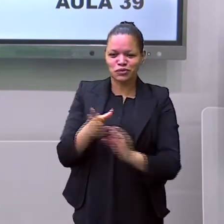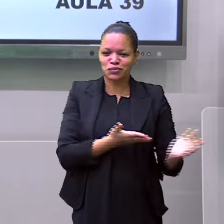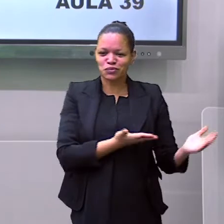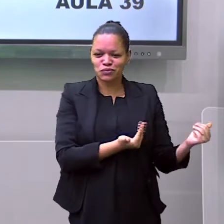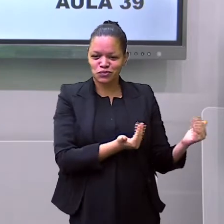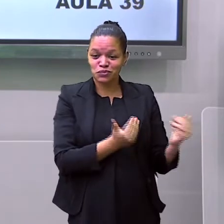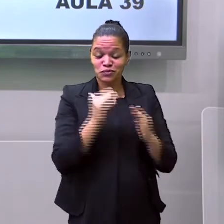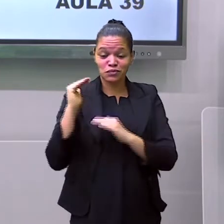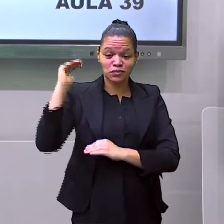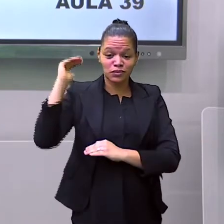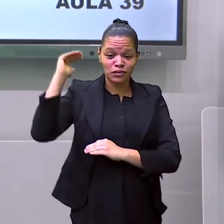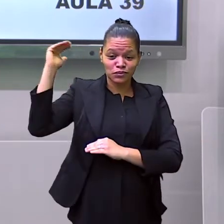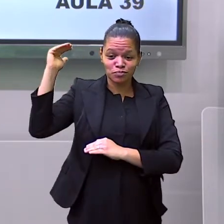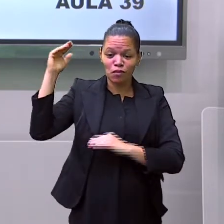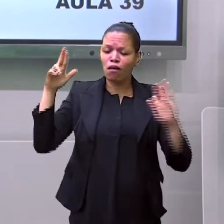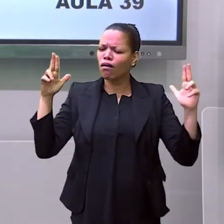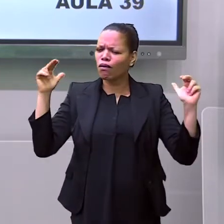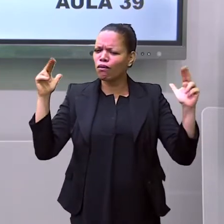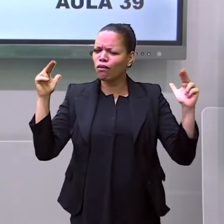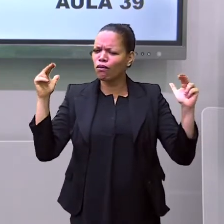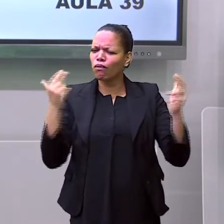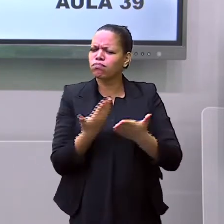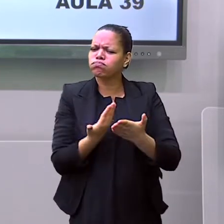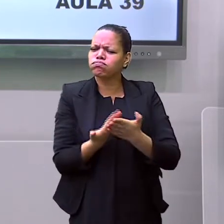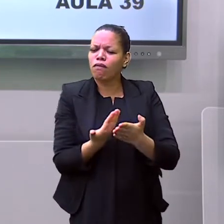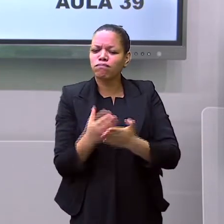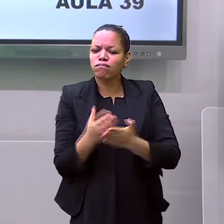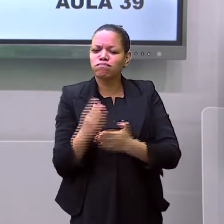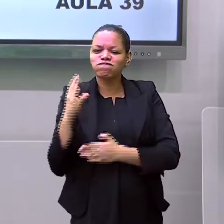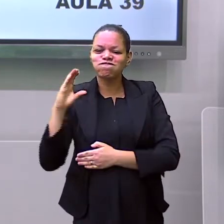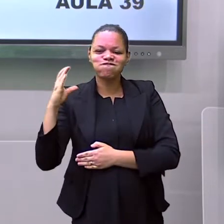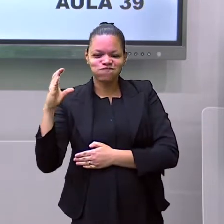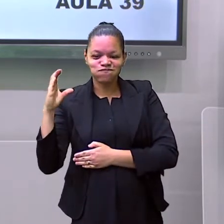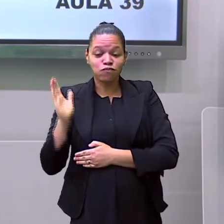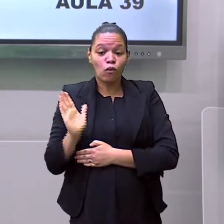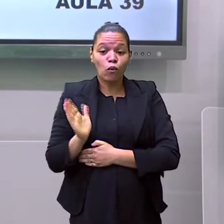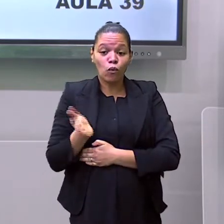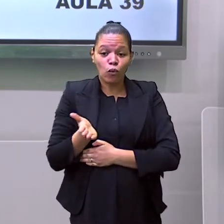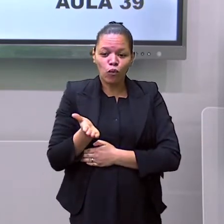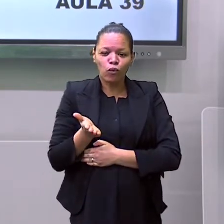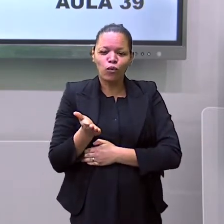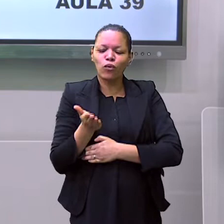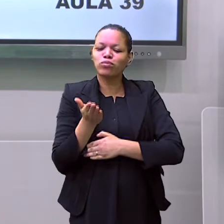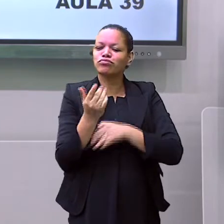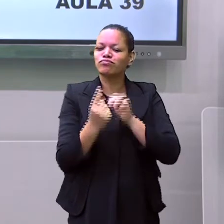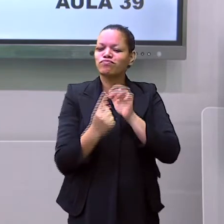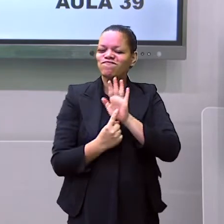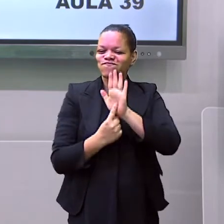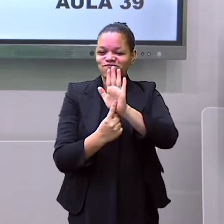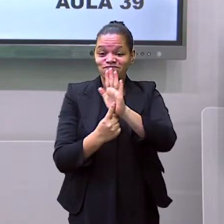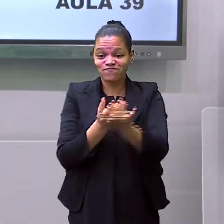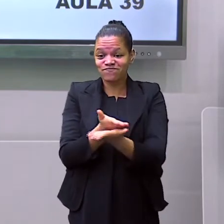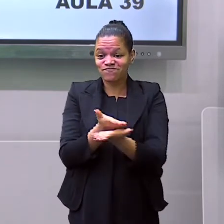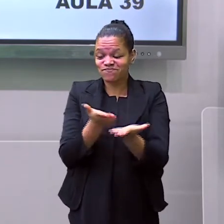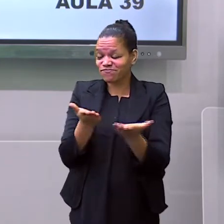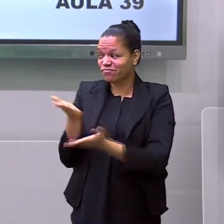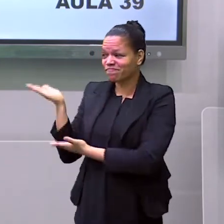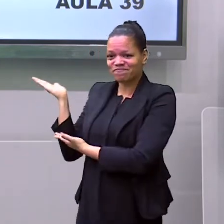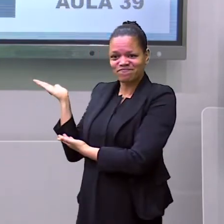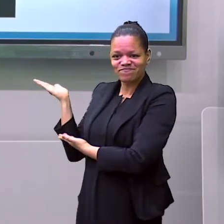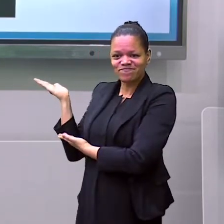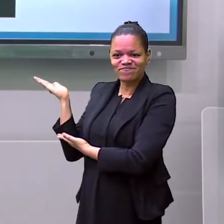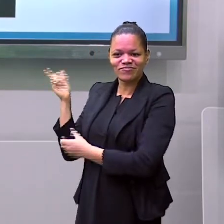de ciências de hoje é sobre o tempo. Então, o nome aí do tema é Entendendo o Tempo.